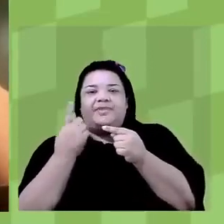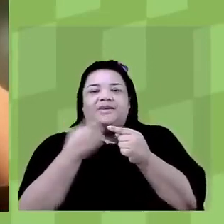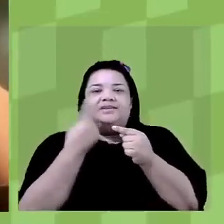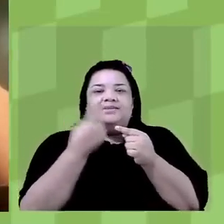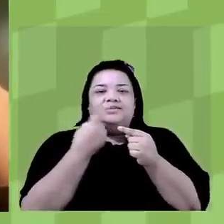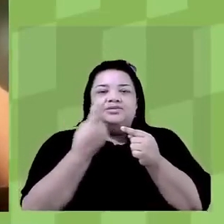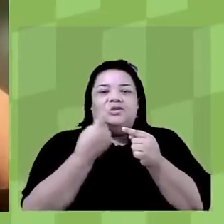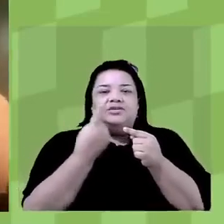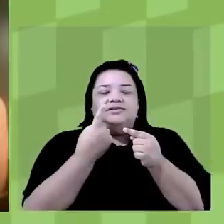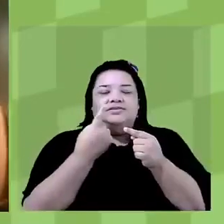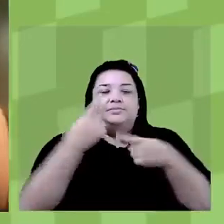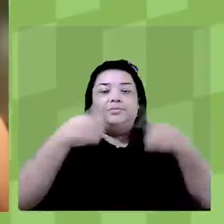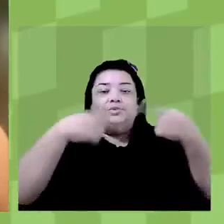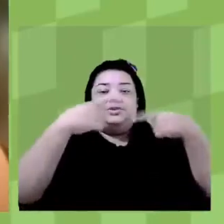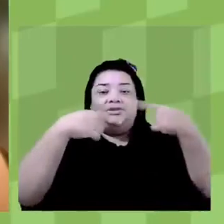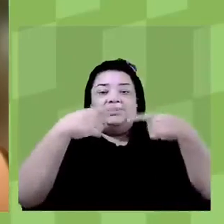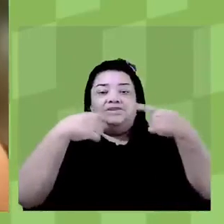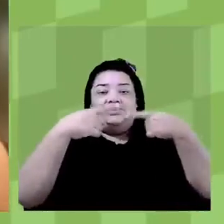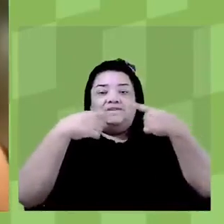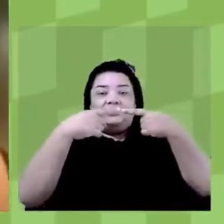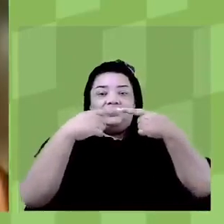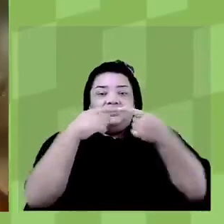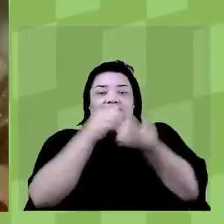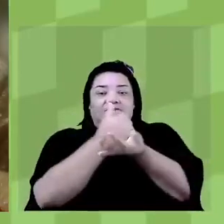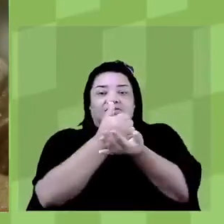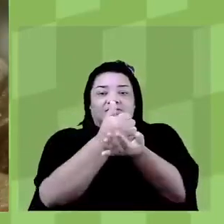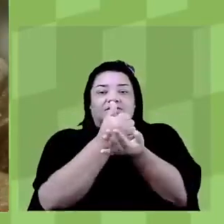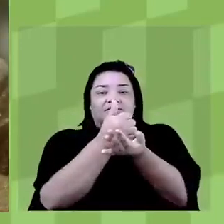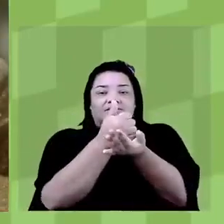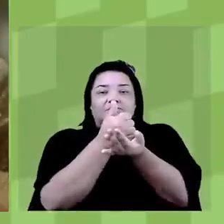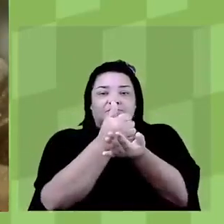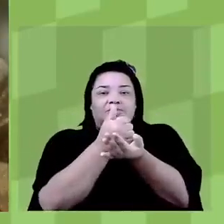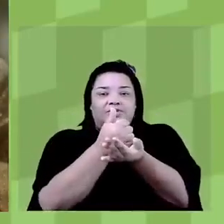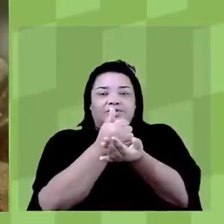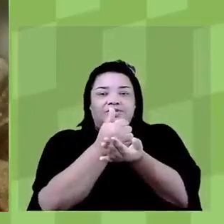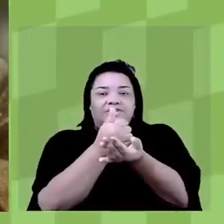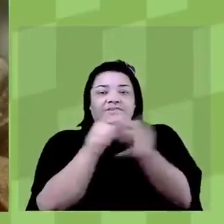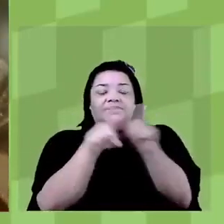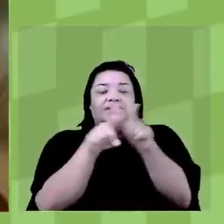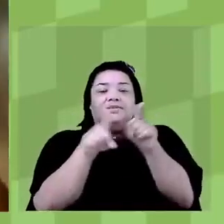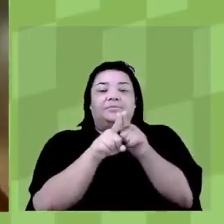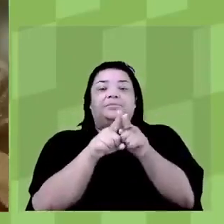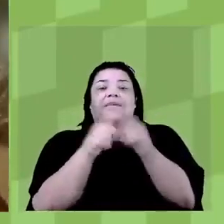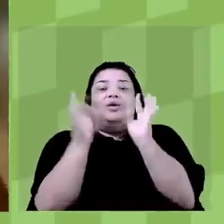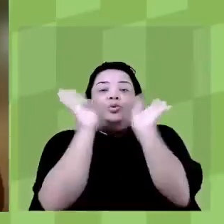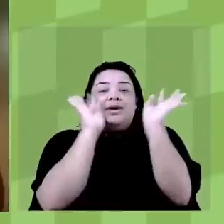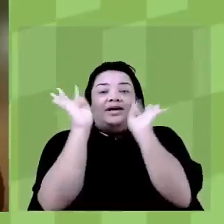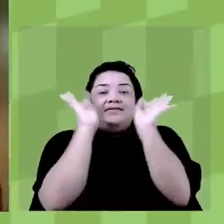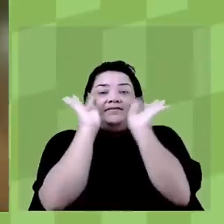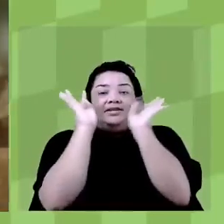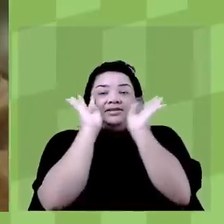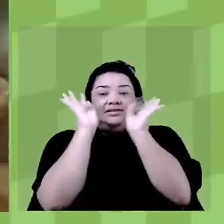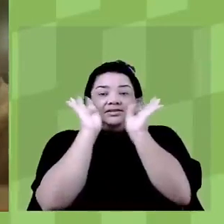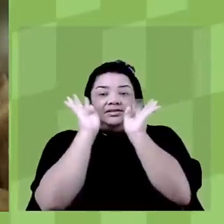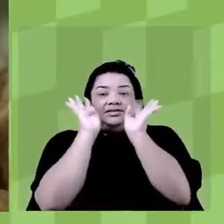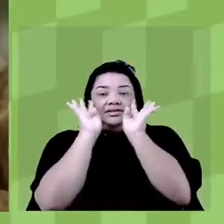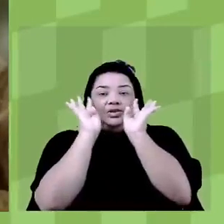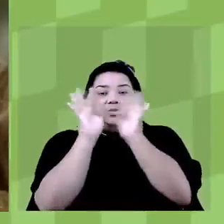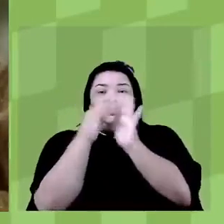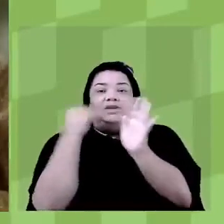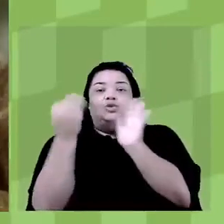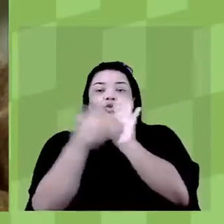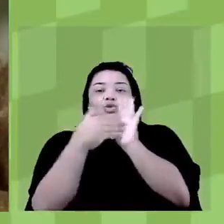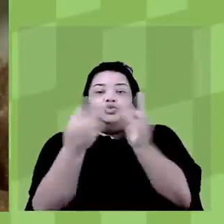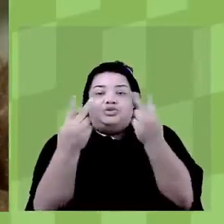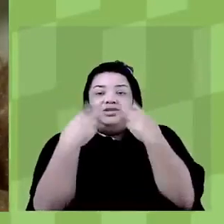de políticas de contratações sustentáveis, e deixar uma reflexão, né, para aqueles que nos assistem,